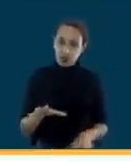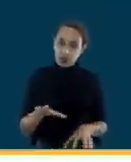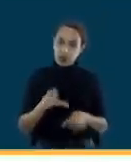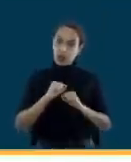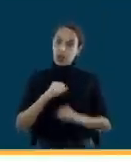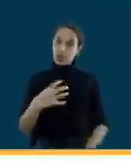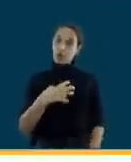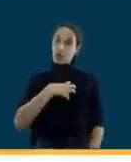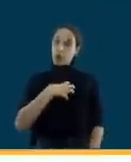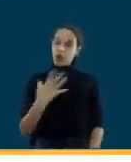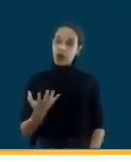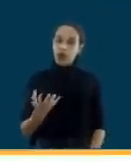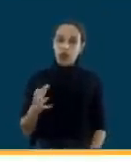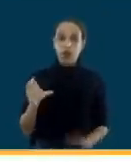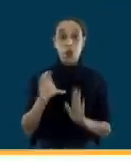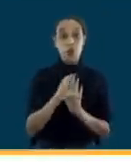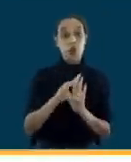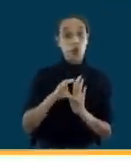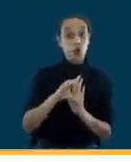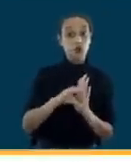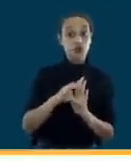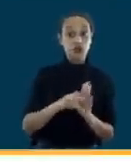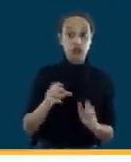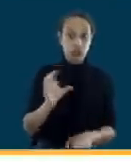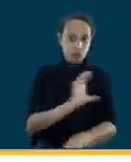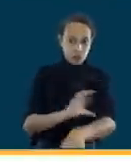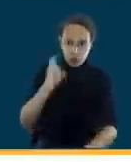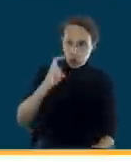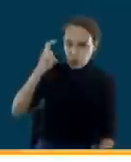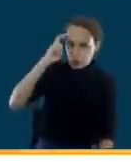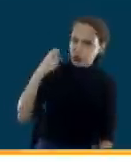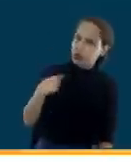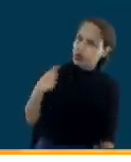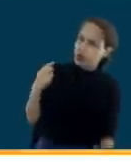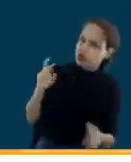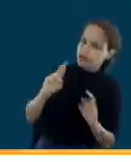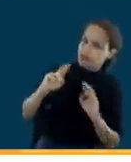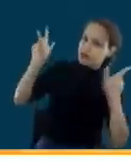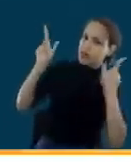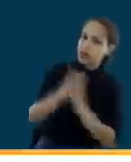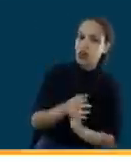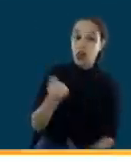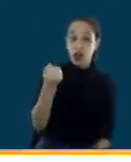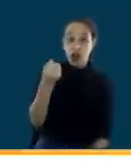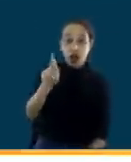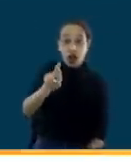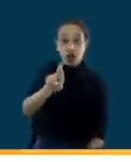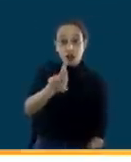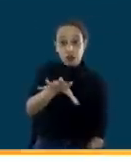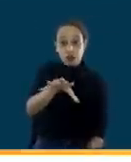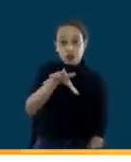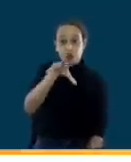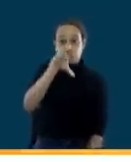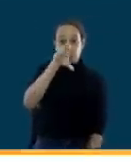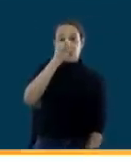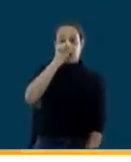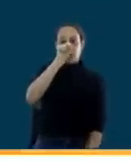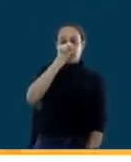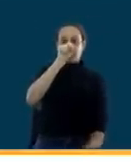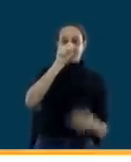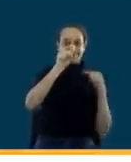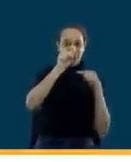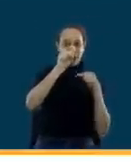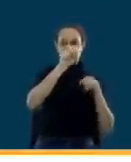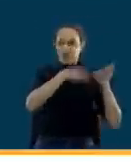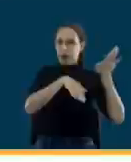ressignificou. O ar que a gente respira é desigual.